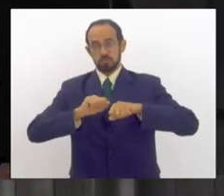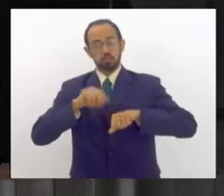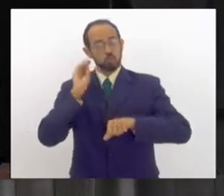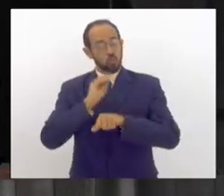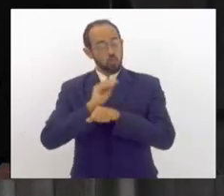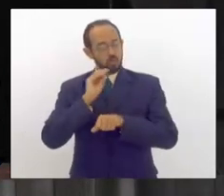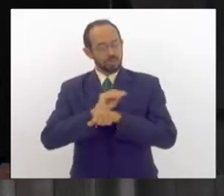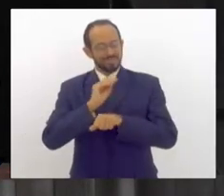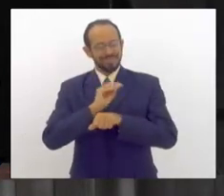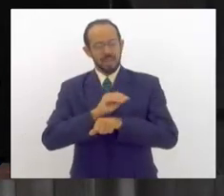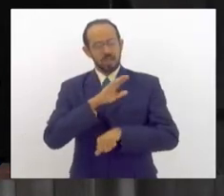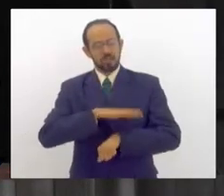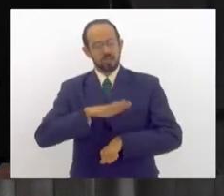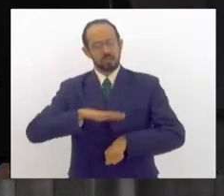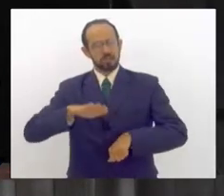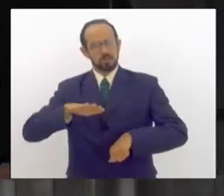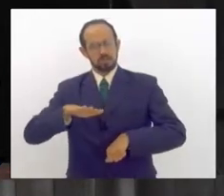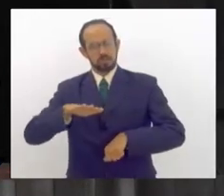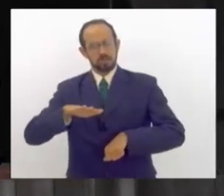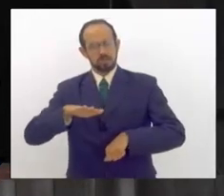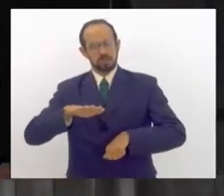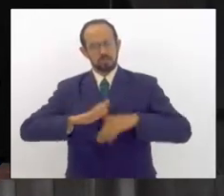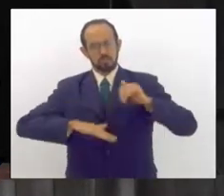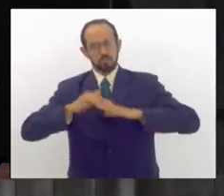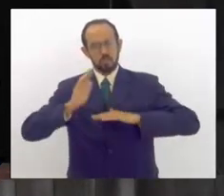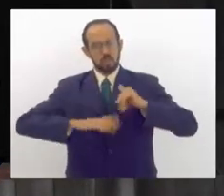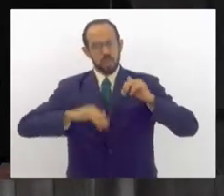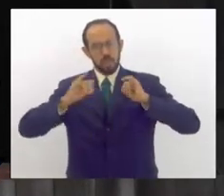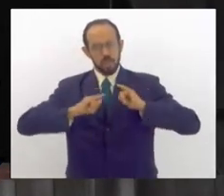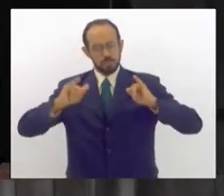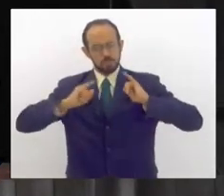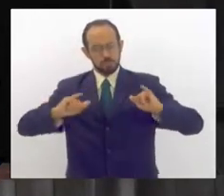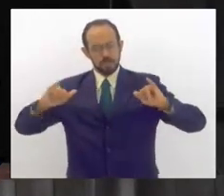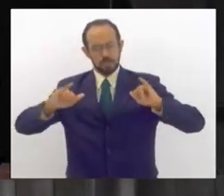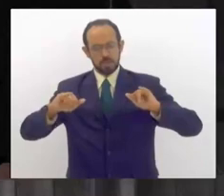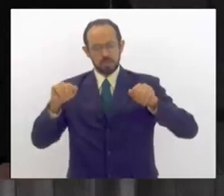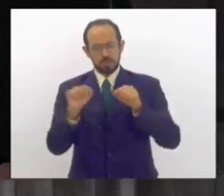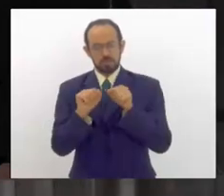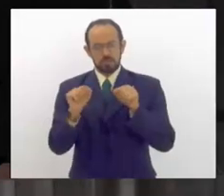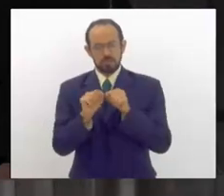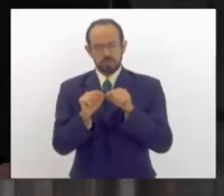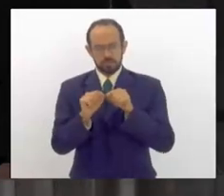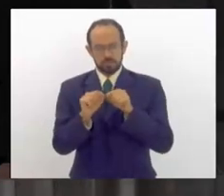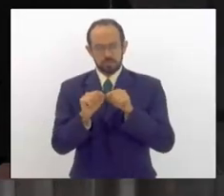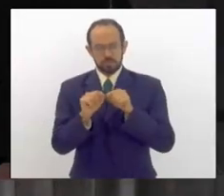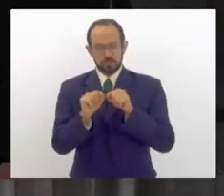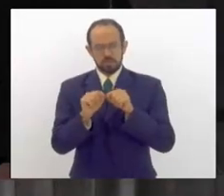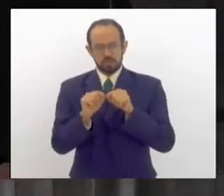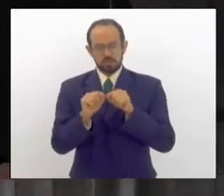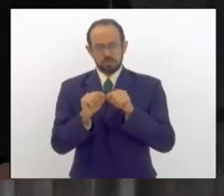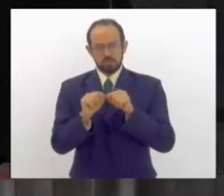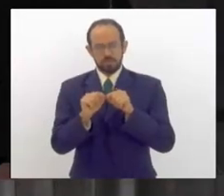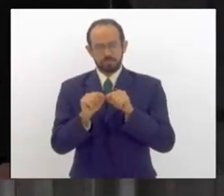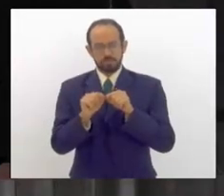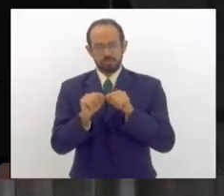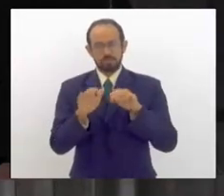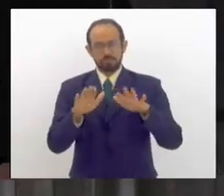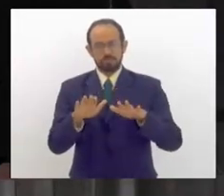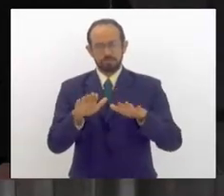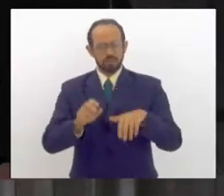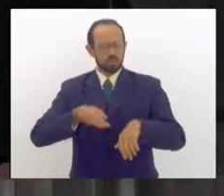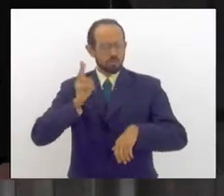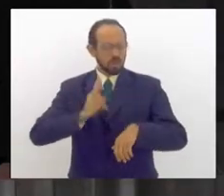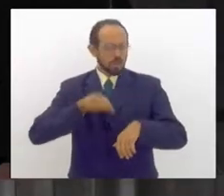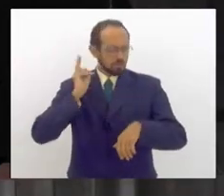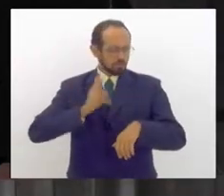cuidar das nossas crianças. Por qualquer campanha, já foi lançada a campanha nacional para esse período, mas tem uma campanha que é